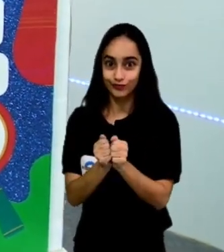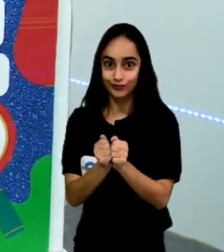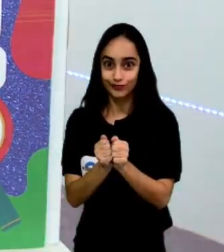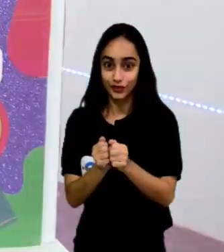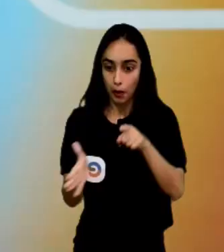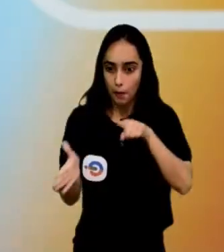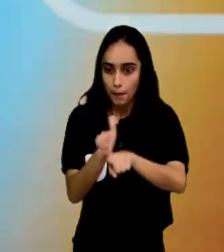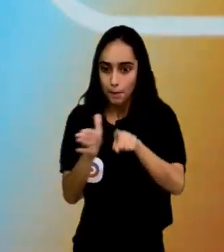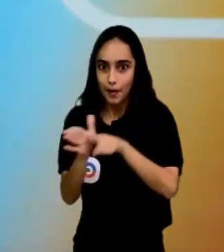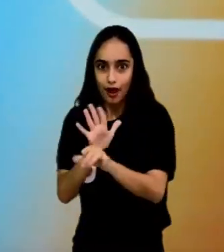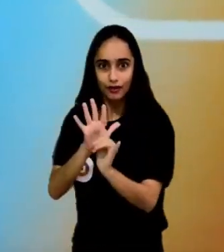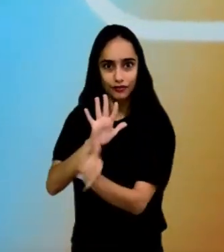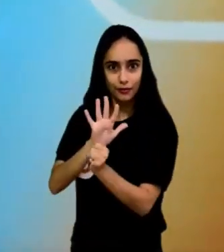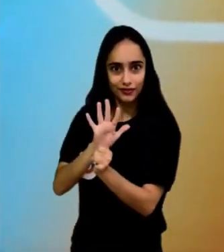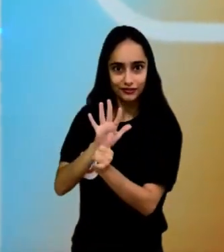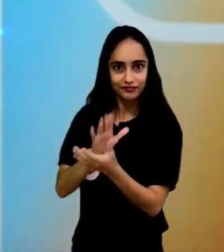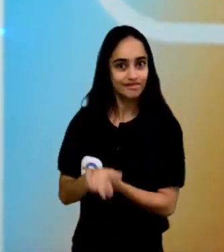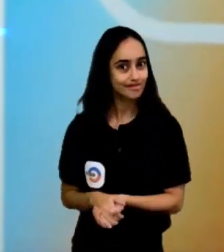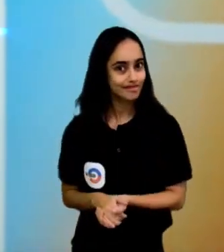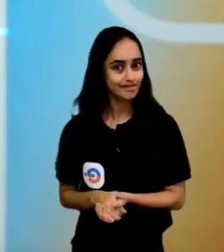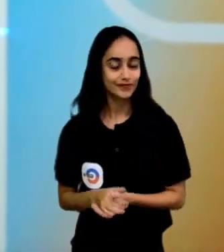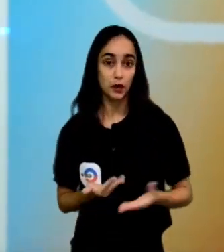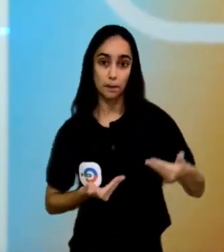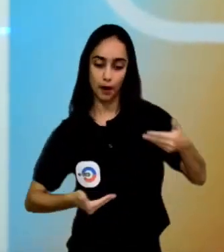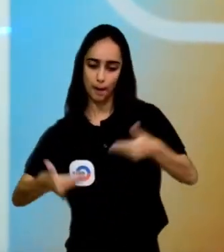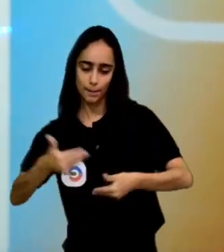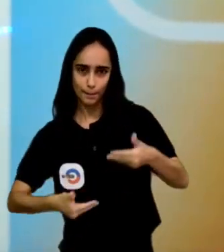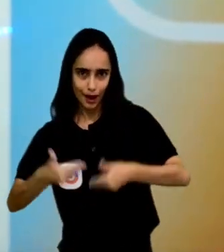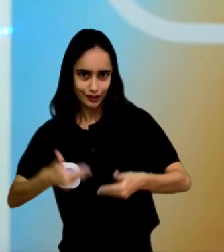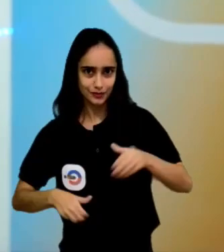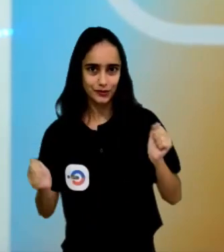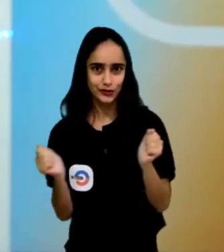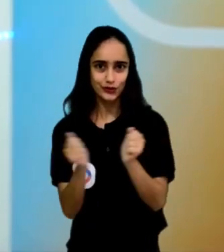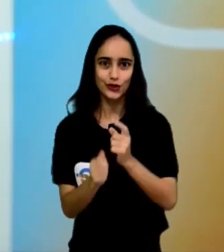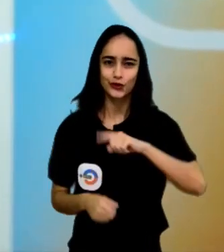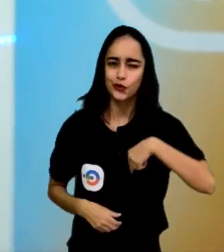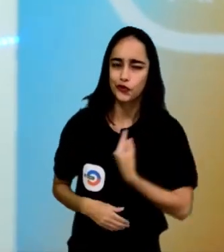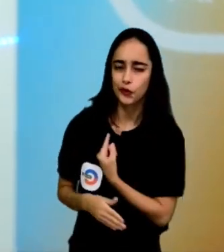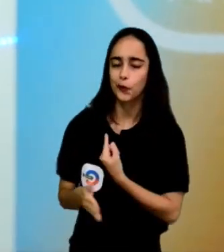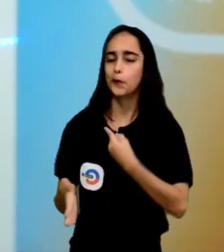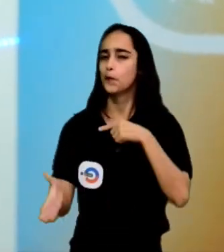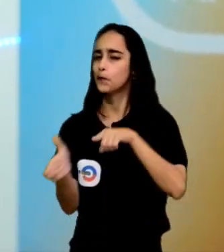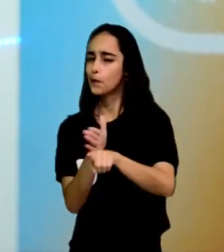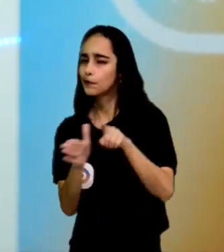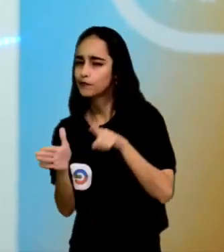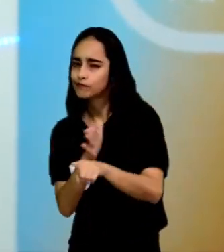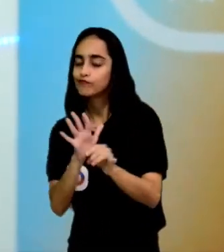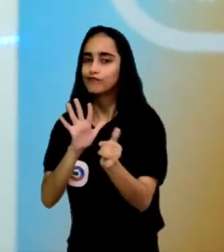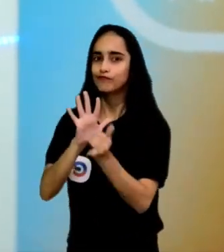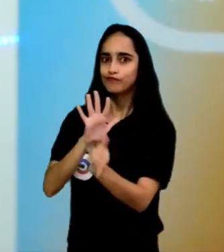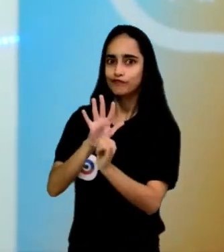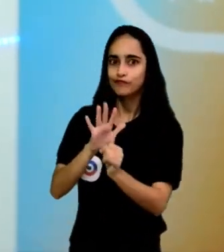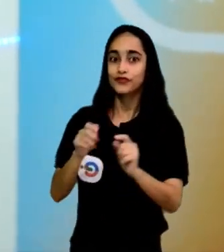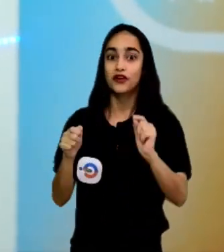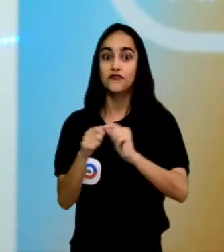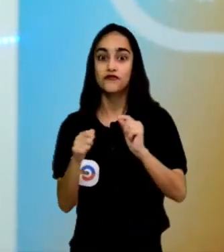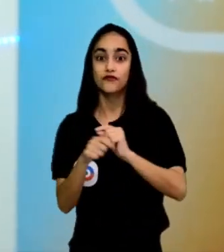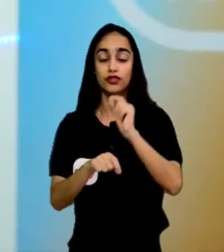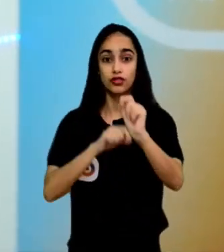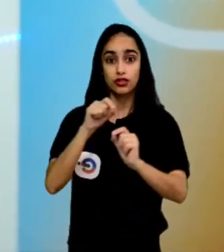fábulas? E para participar aqui do nosso quiz das fábulas, eu fiz